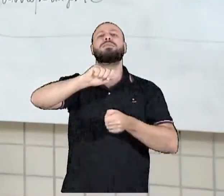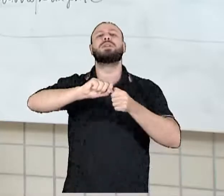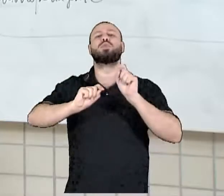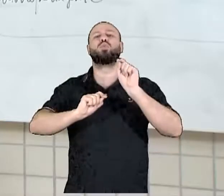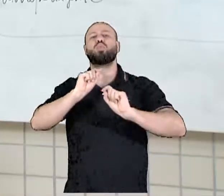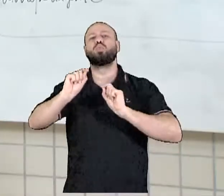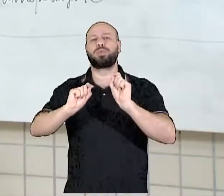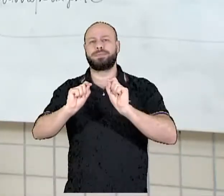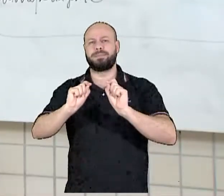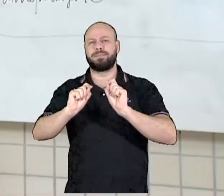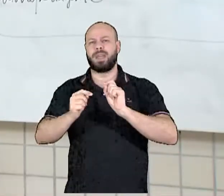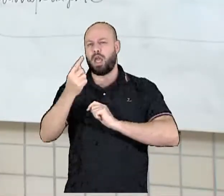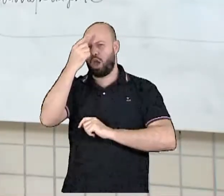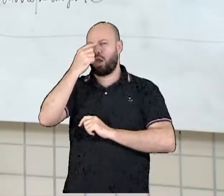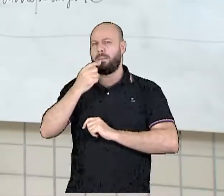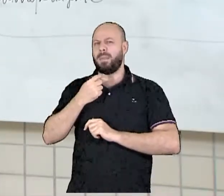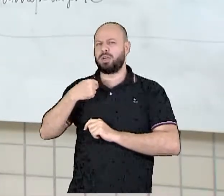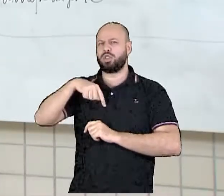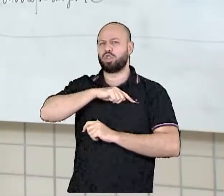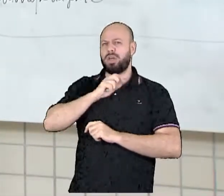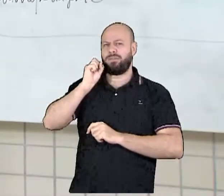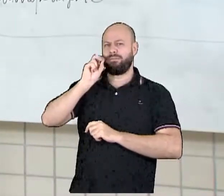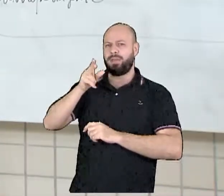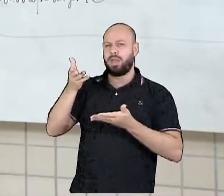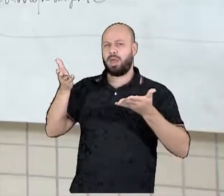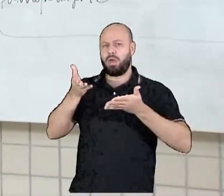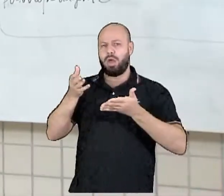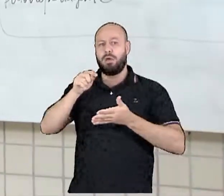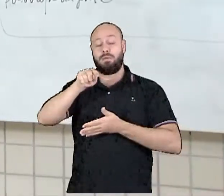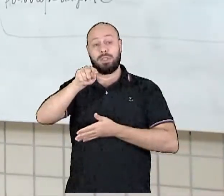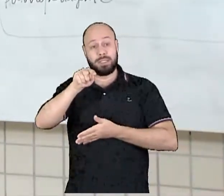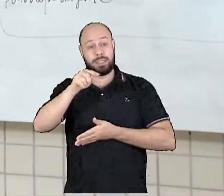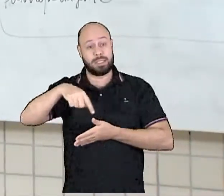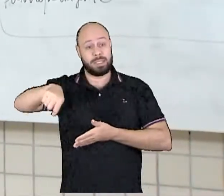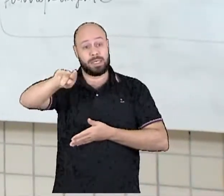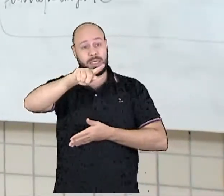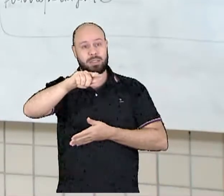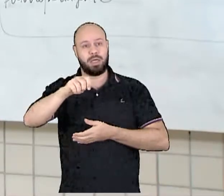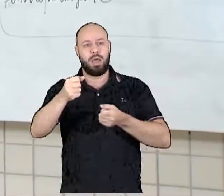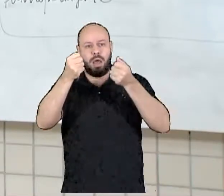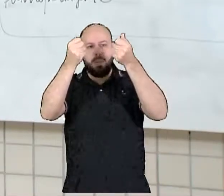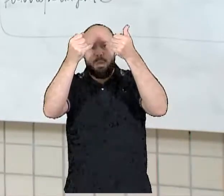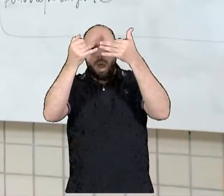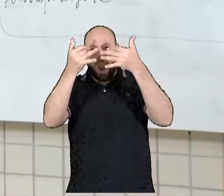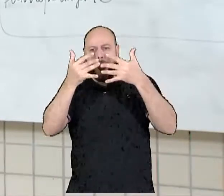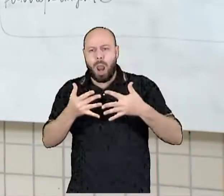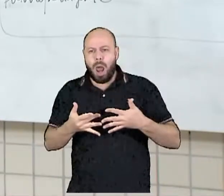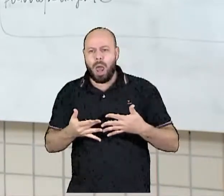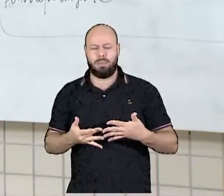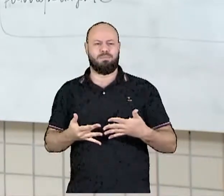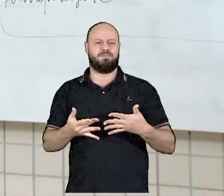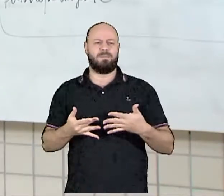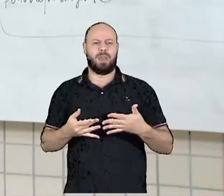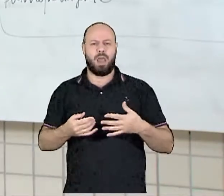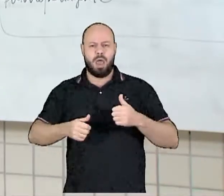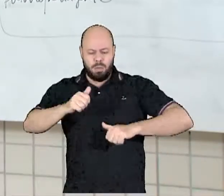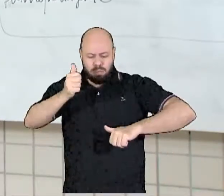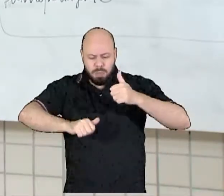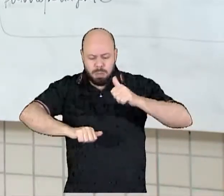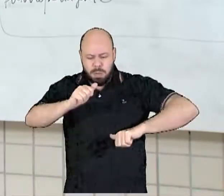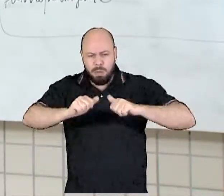através dessas imagens que nós acabamos de ver? Vocês vão fazer a descrição delas. Vocês vão analisar